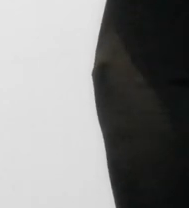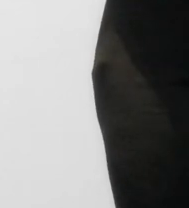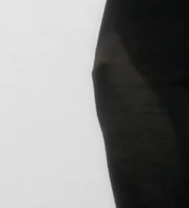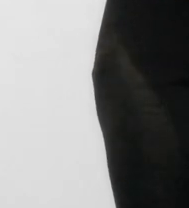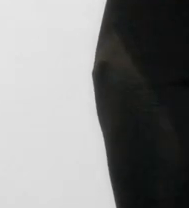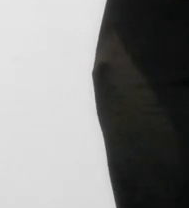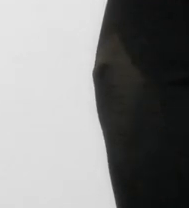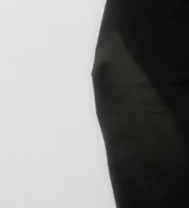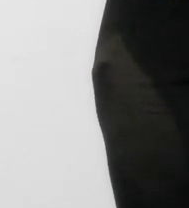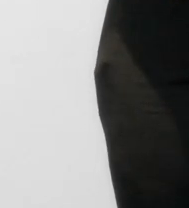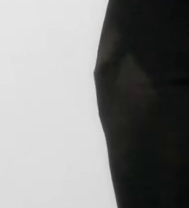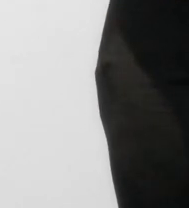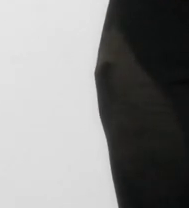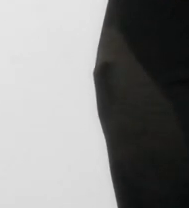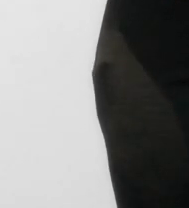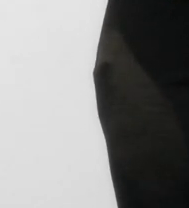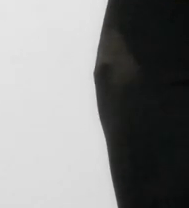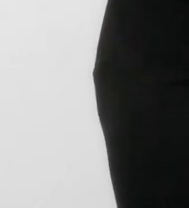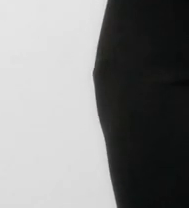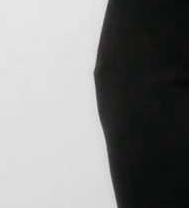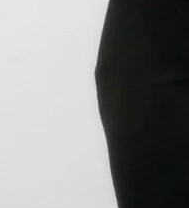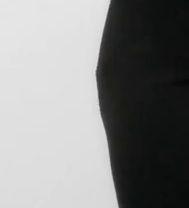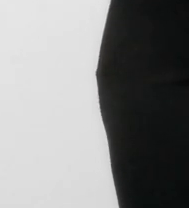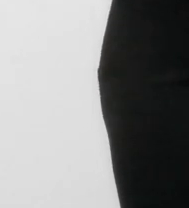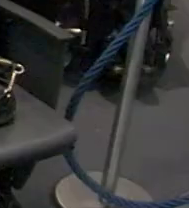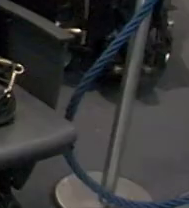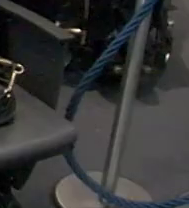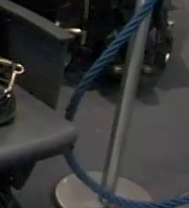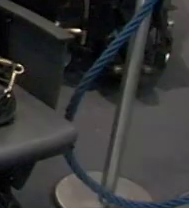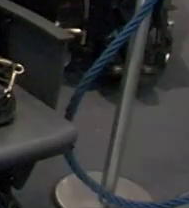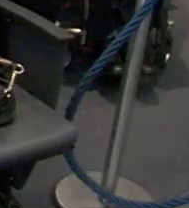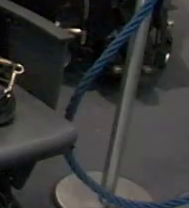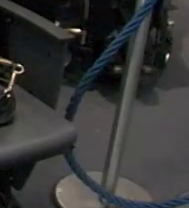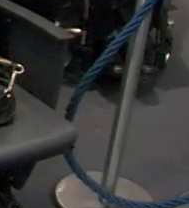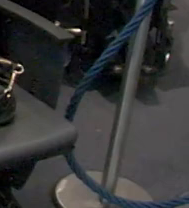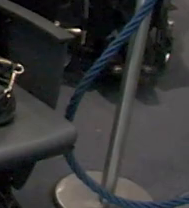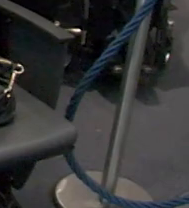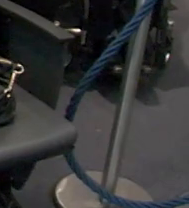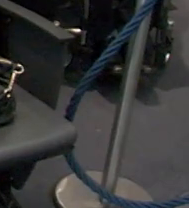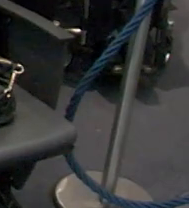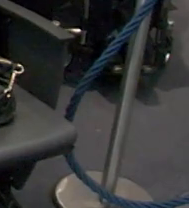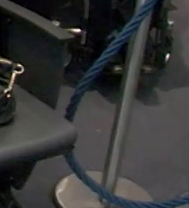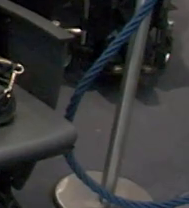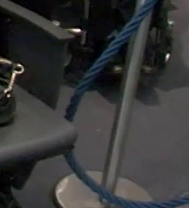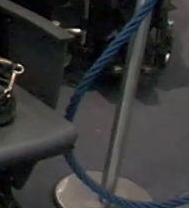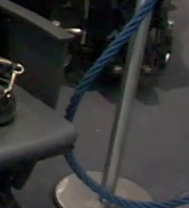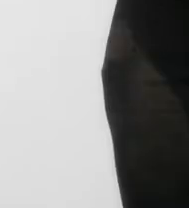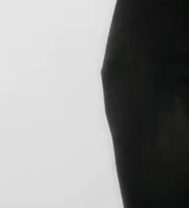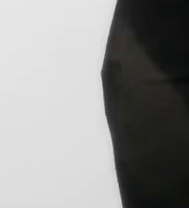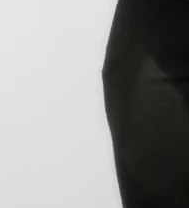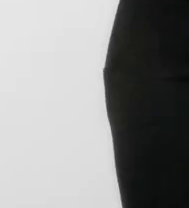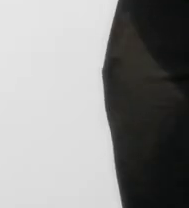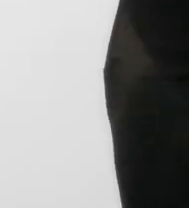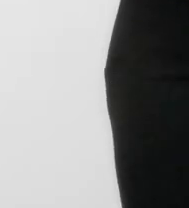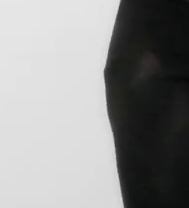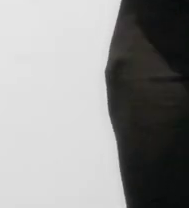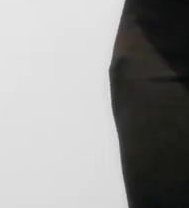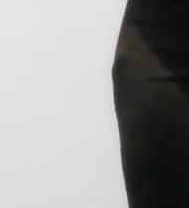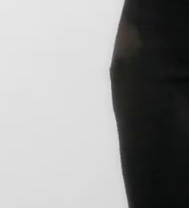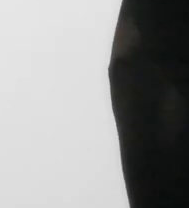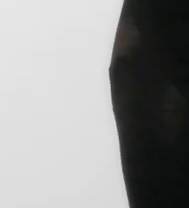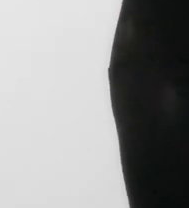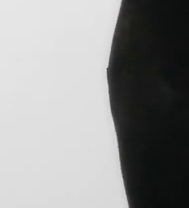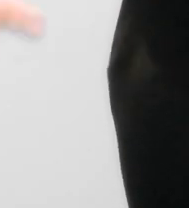de ponta que ela tem então gente realmente é uma causa que a gente precisa se unir